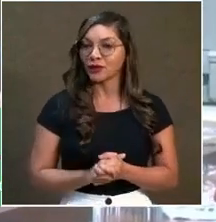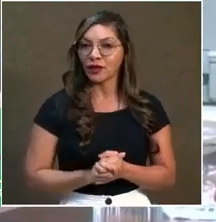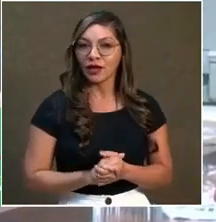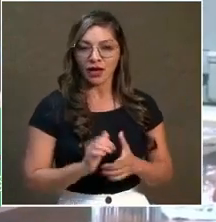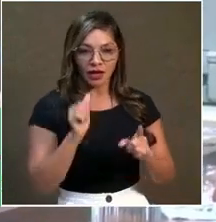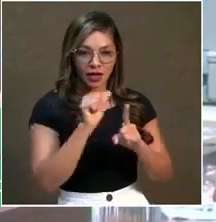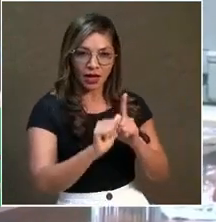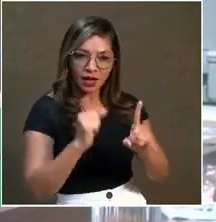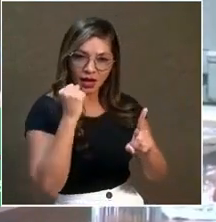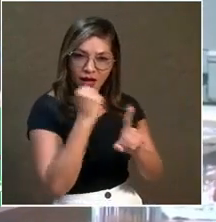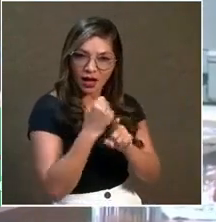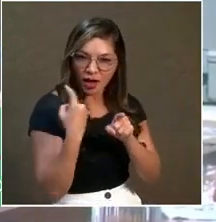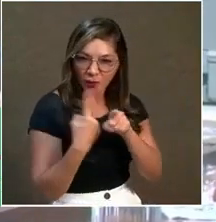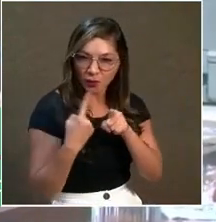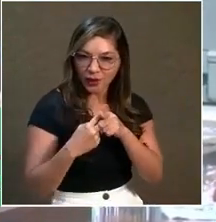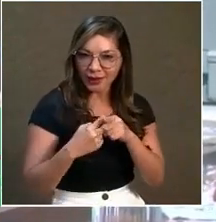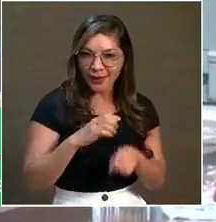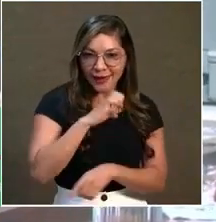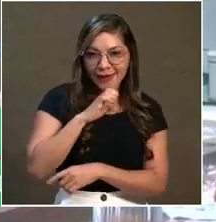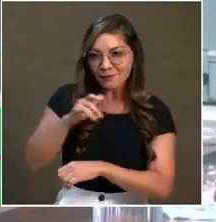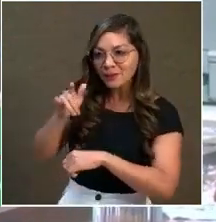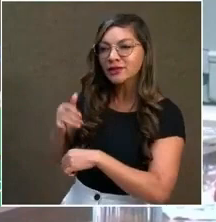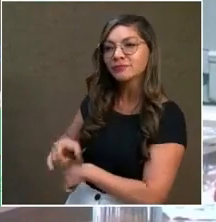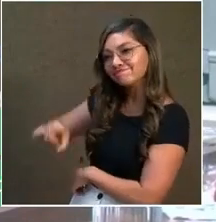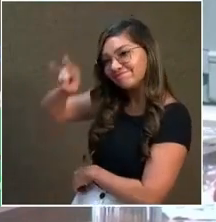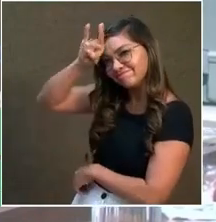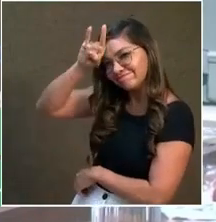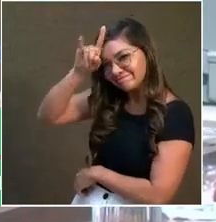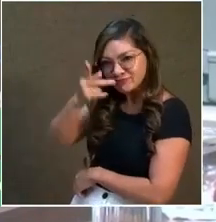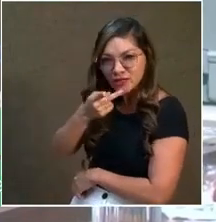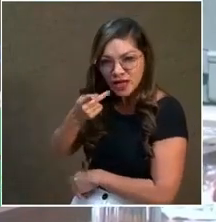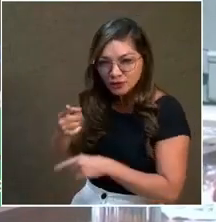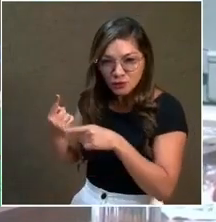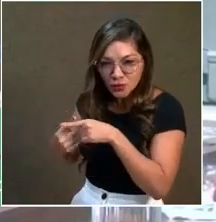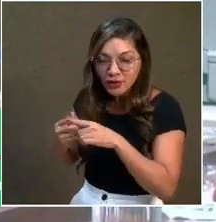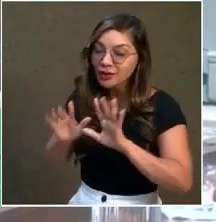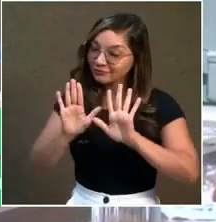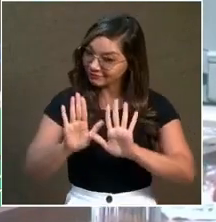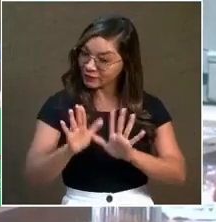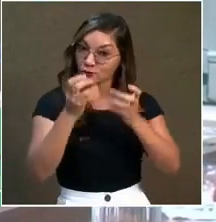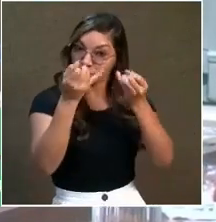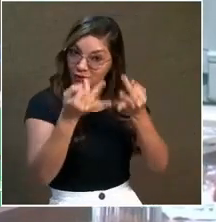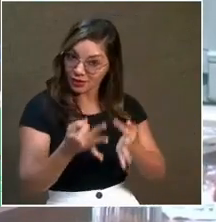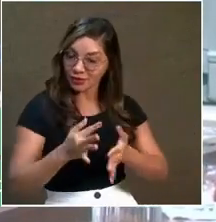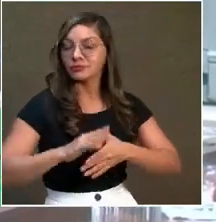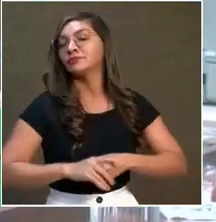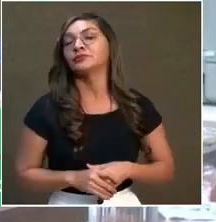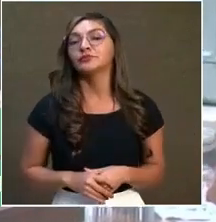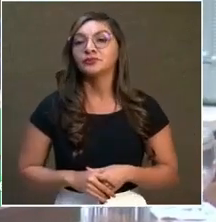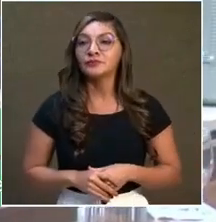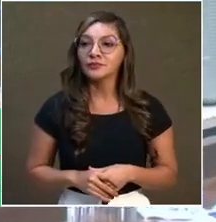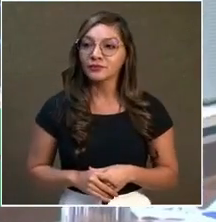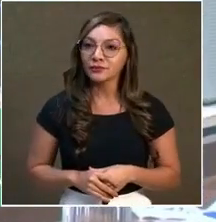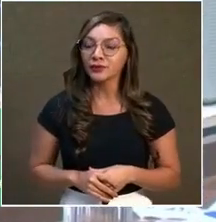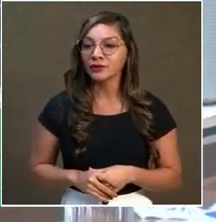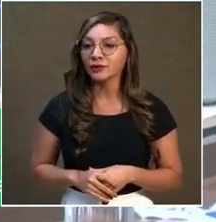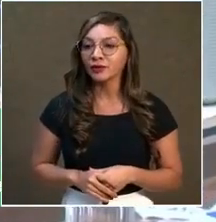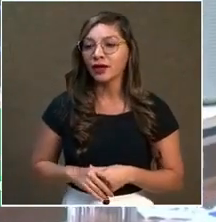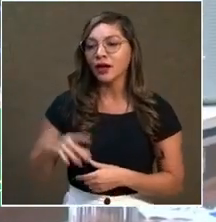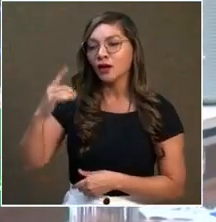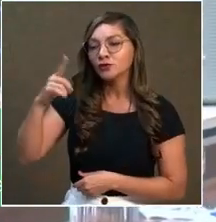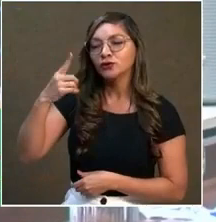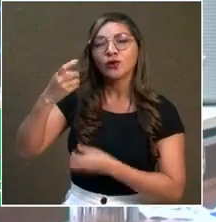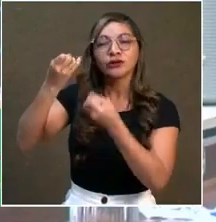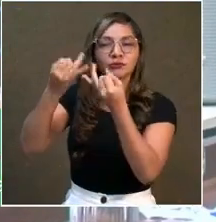por traição? Se perguntem. Vou explicar por quê. O doutor Johnny, de maneira